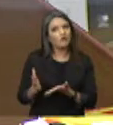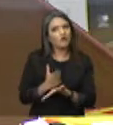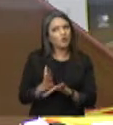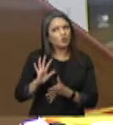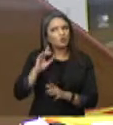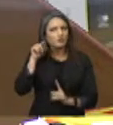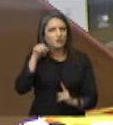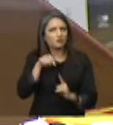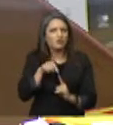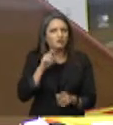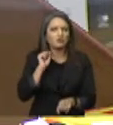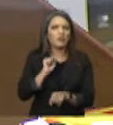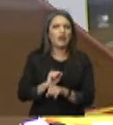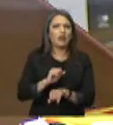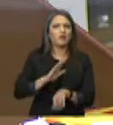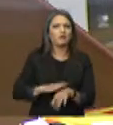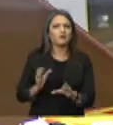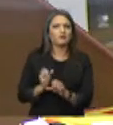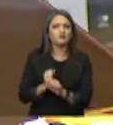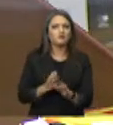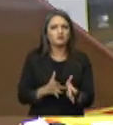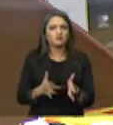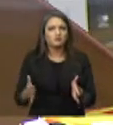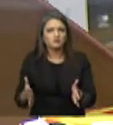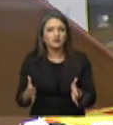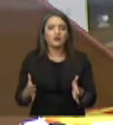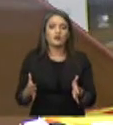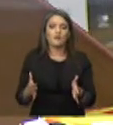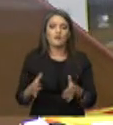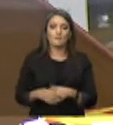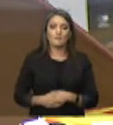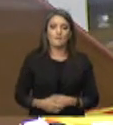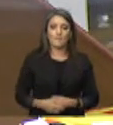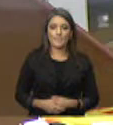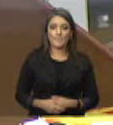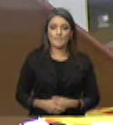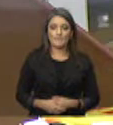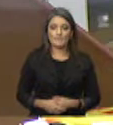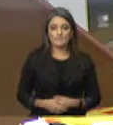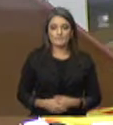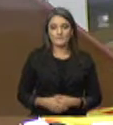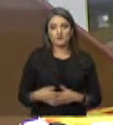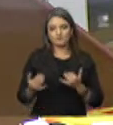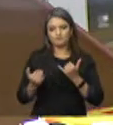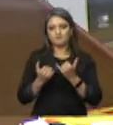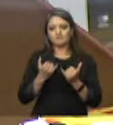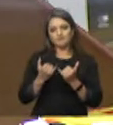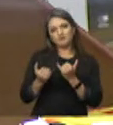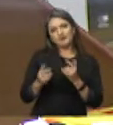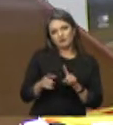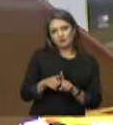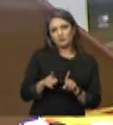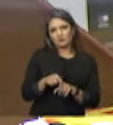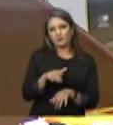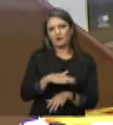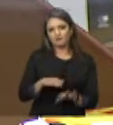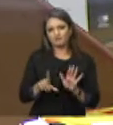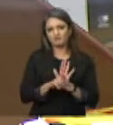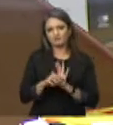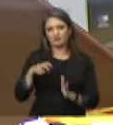e que é mais relevante de prescrição intercorrente é muito semelhante a prescrição penal